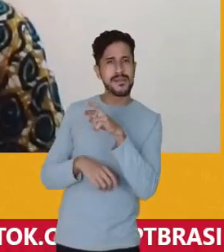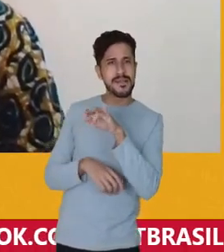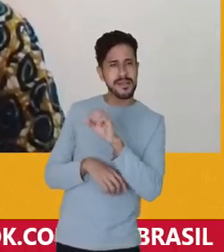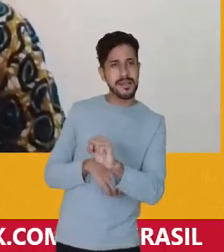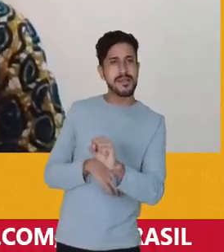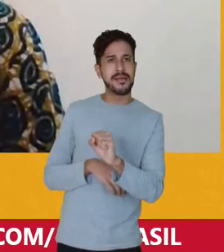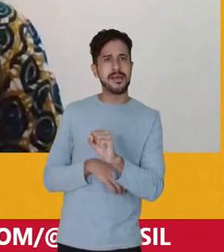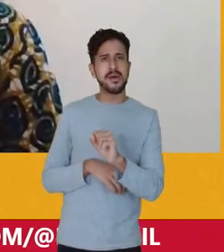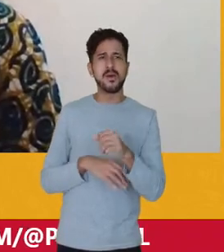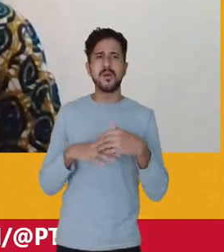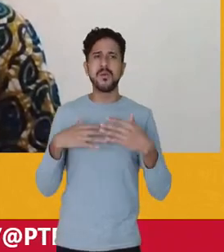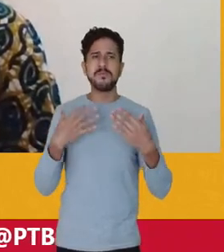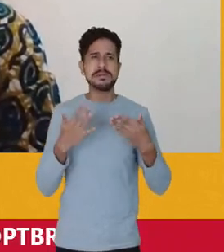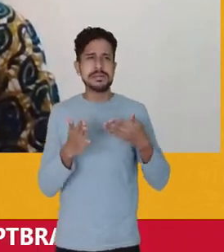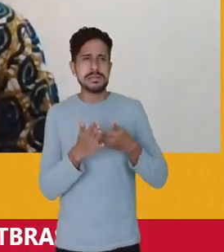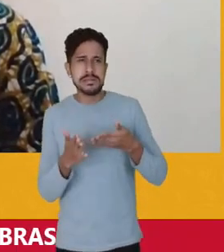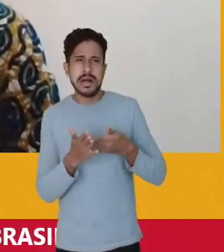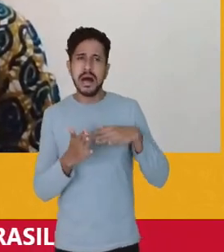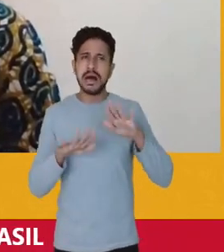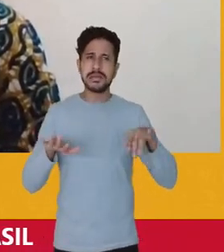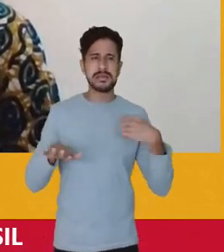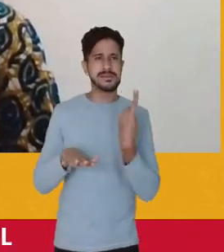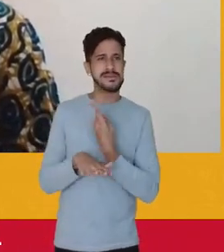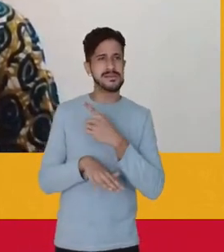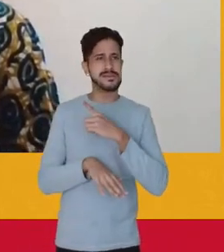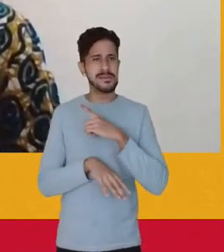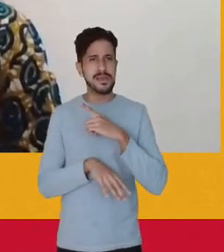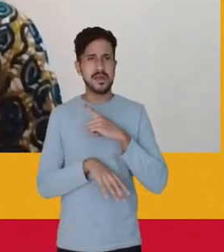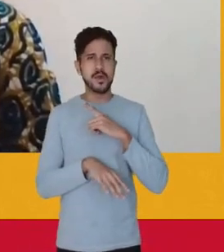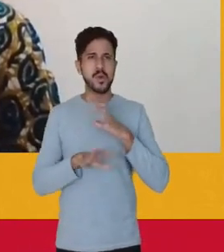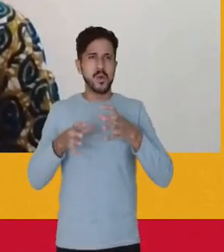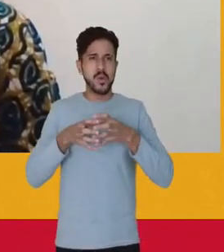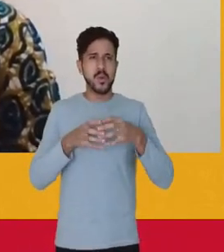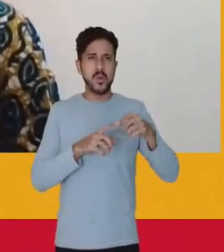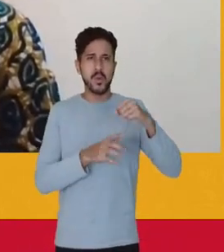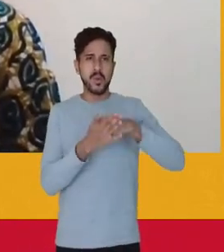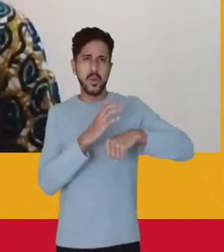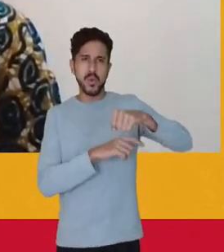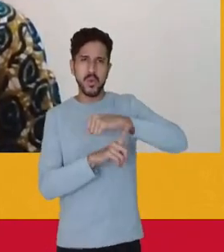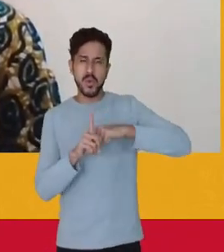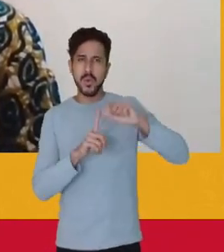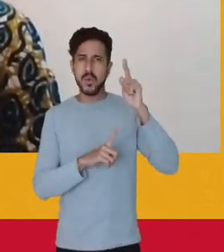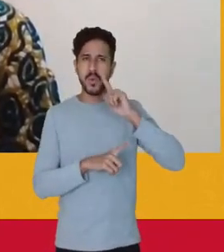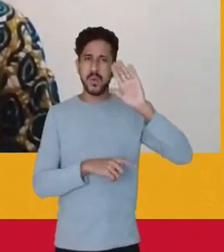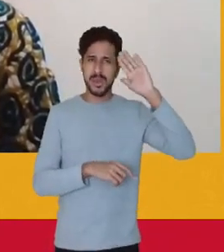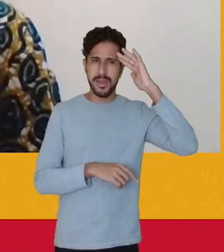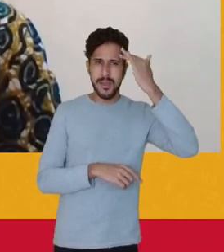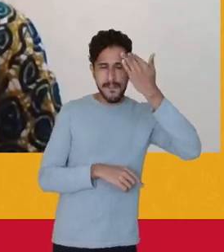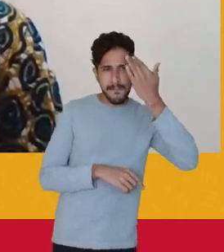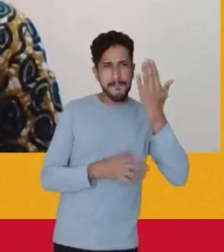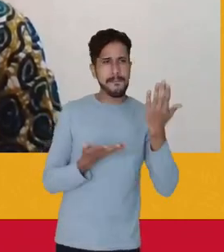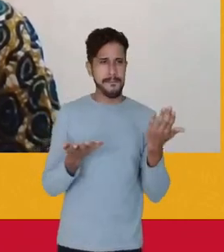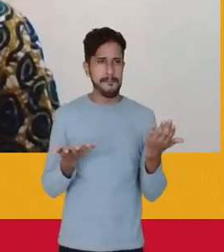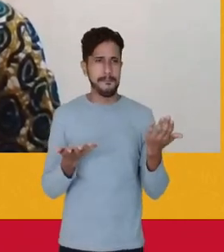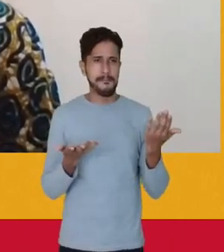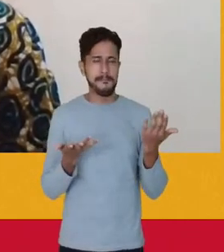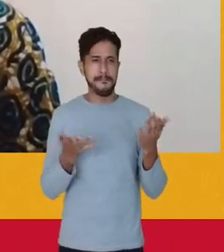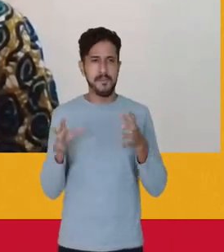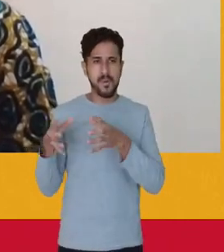muito, qual a dificuldade que às vezes a gente tem, enquanto movimentos sociais, de entenderem, né, de